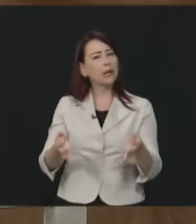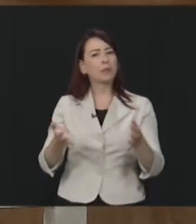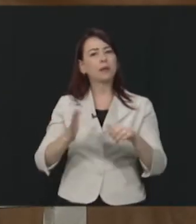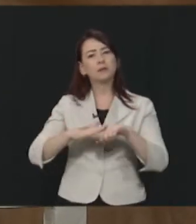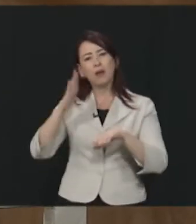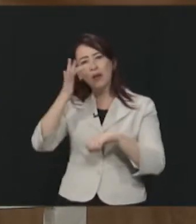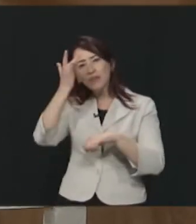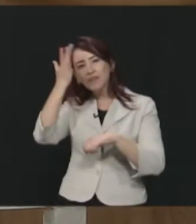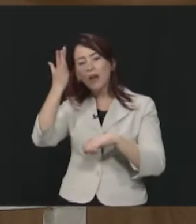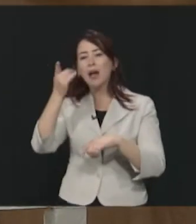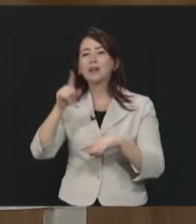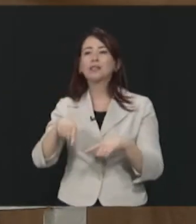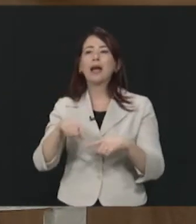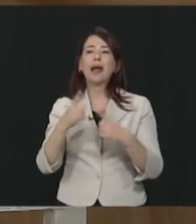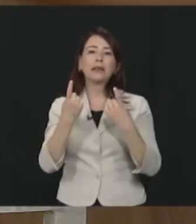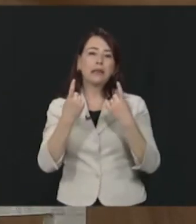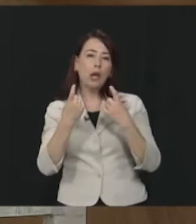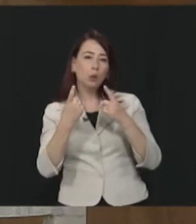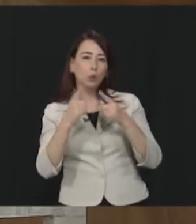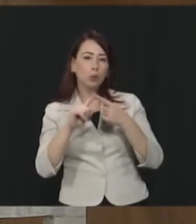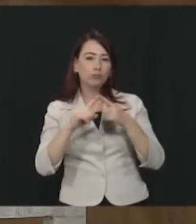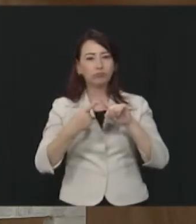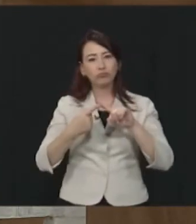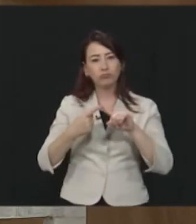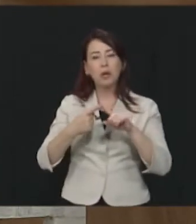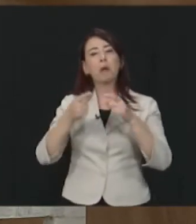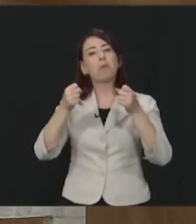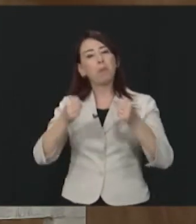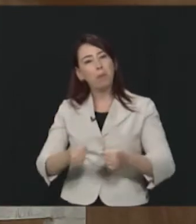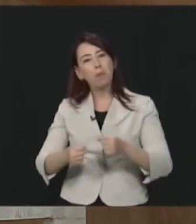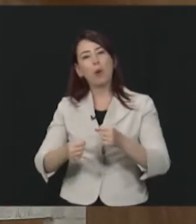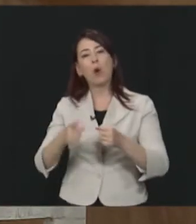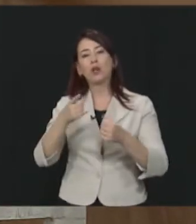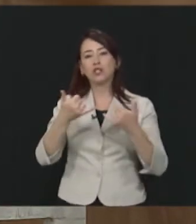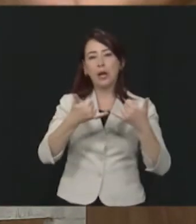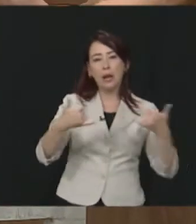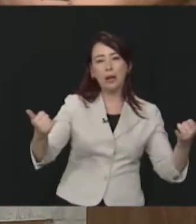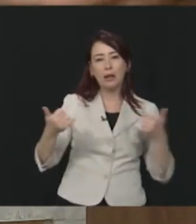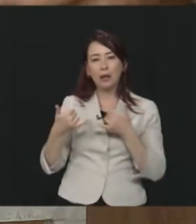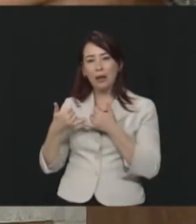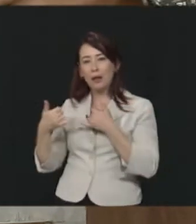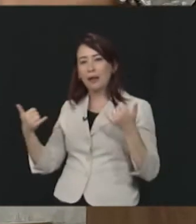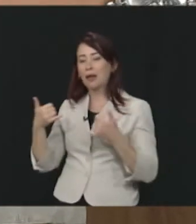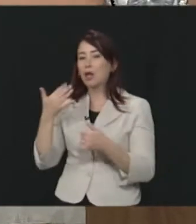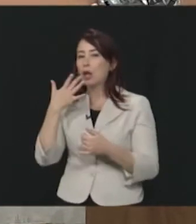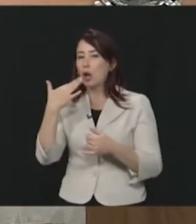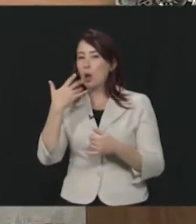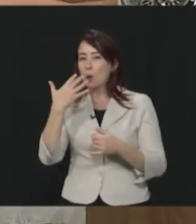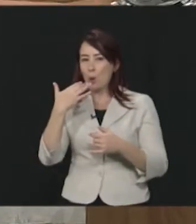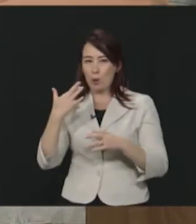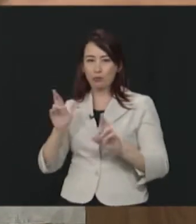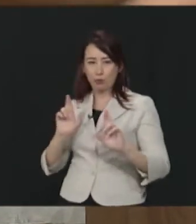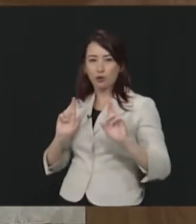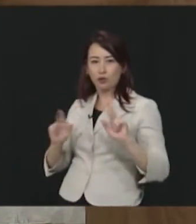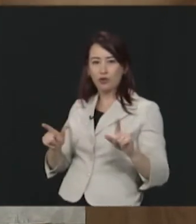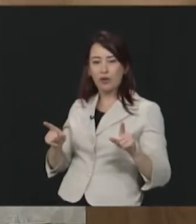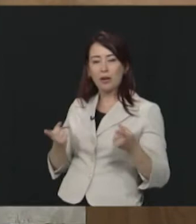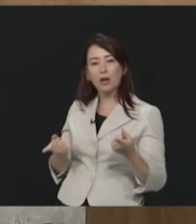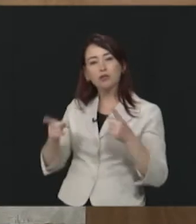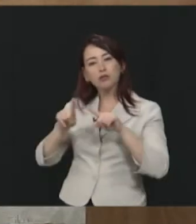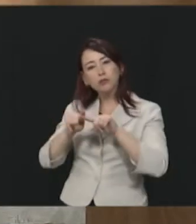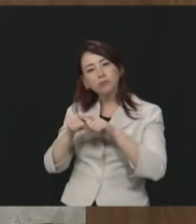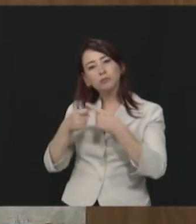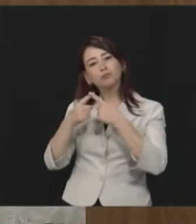o crochê de dedo, né? Ele é feito com... Ele pode ser feito com duas linhas de cores diferentes para destacar o trabalho, né? E a minha mãe,